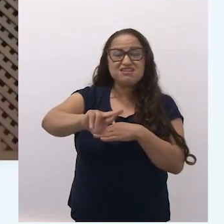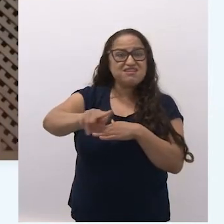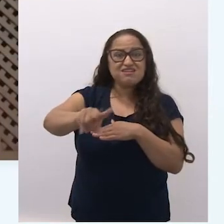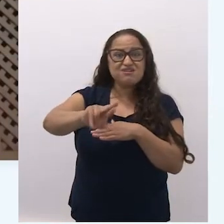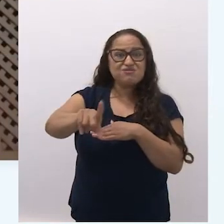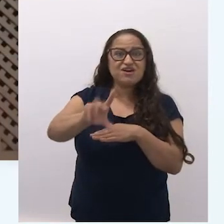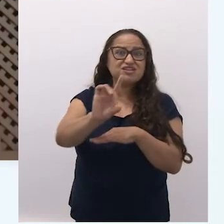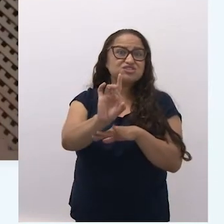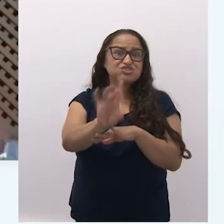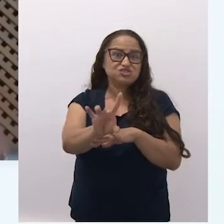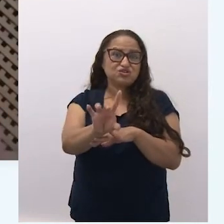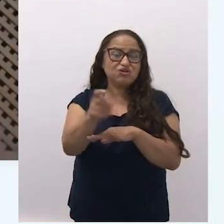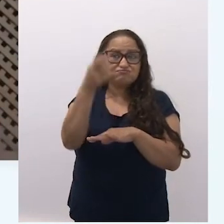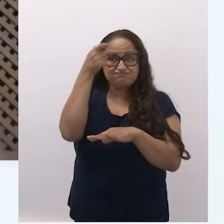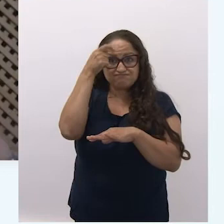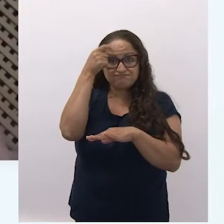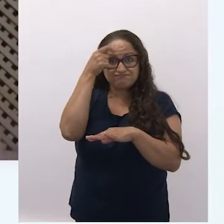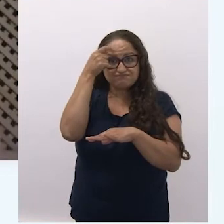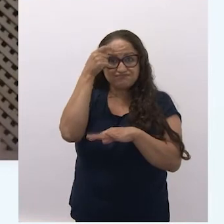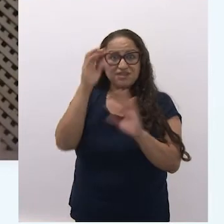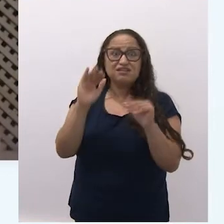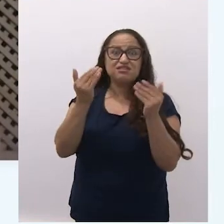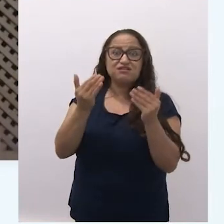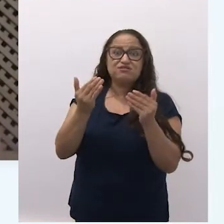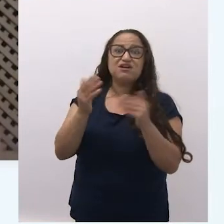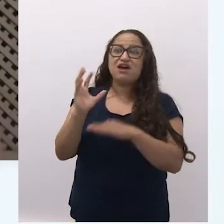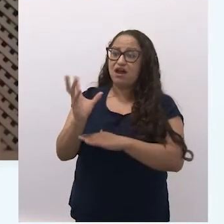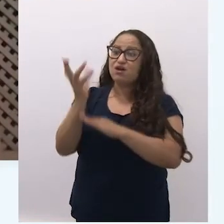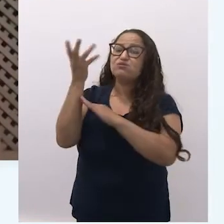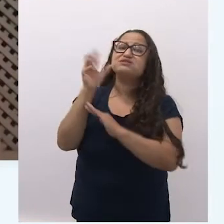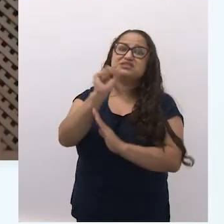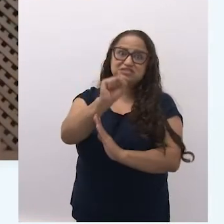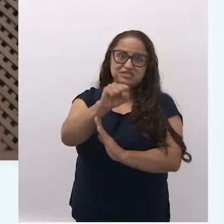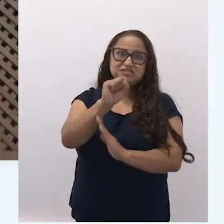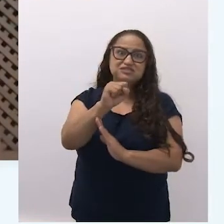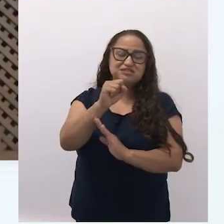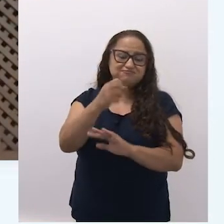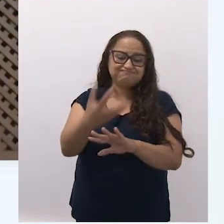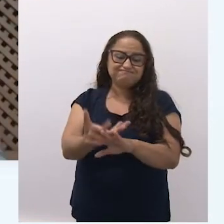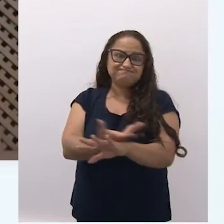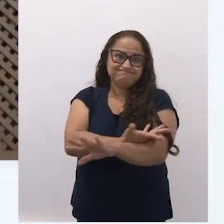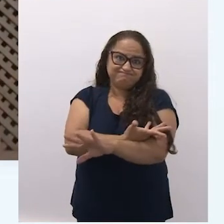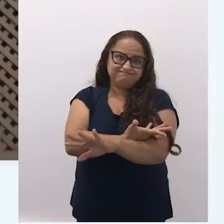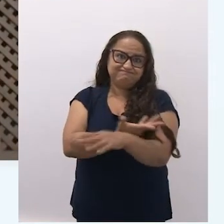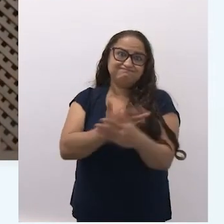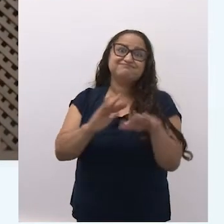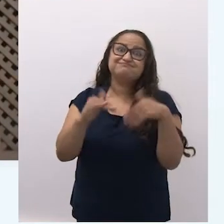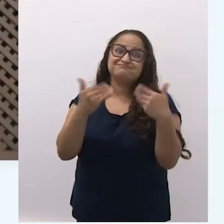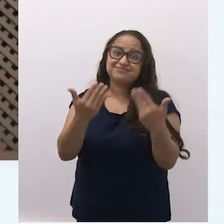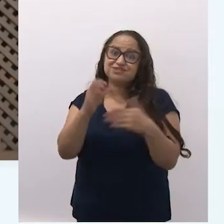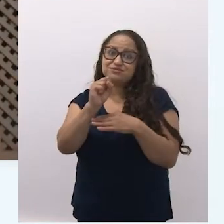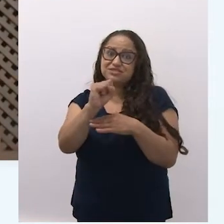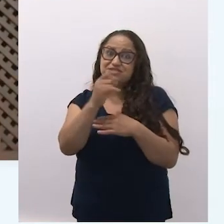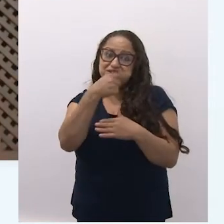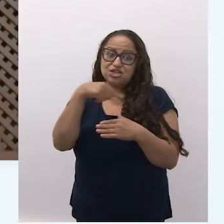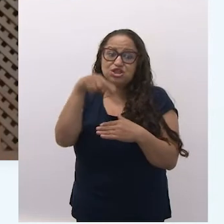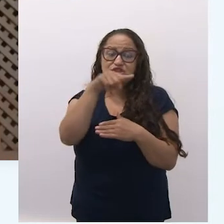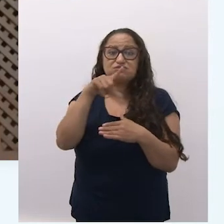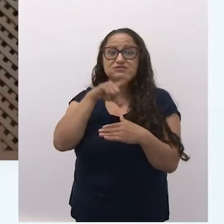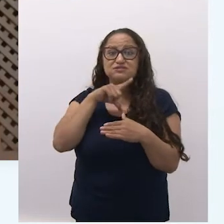da cognição, né? Ela acontece muito através da emoção. Então, se nós tivermos